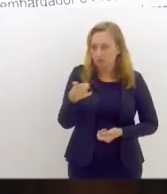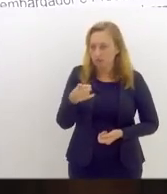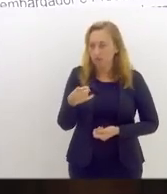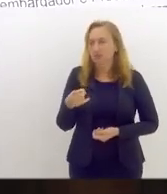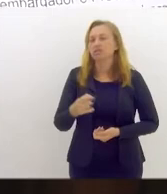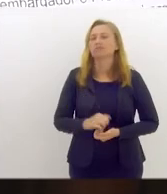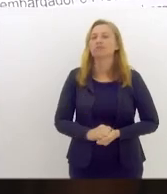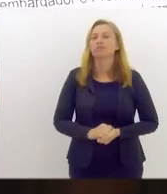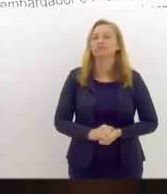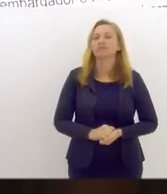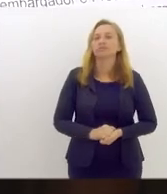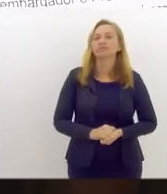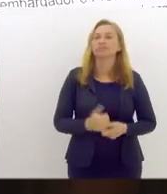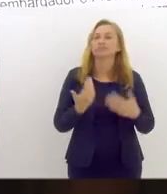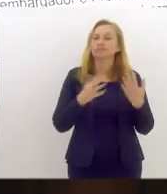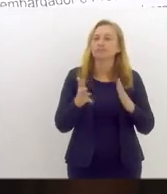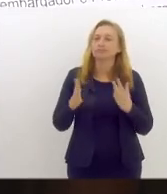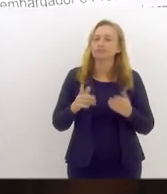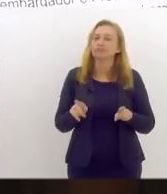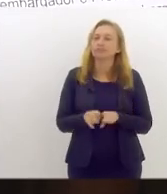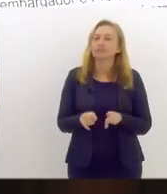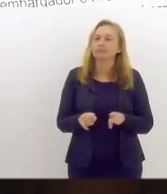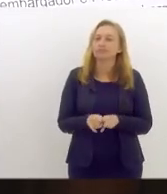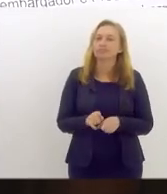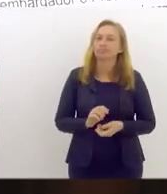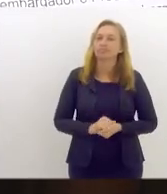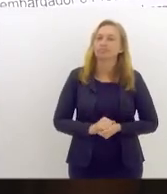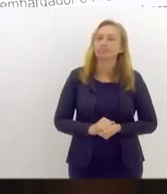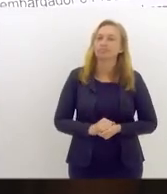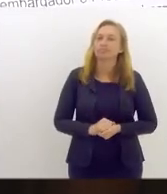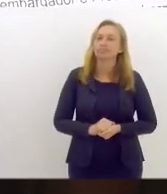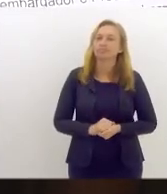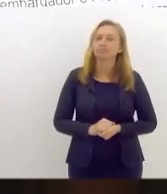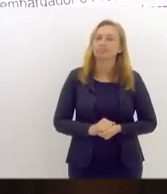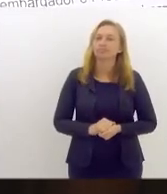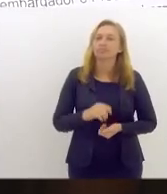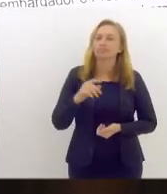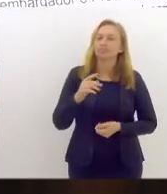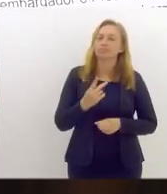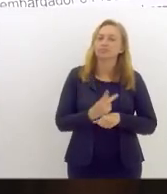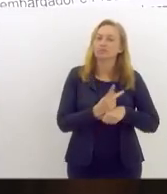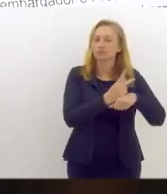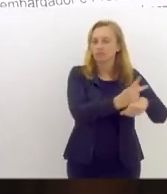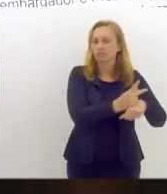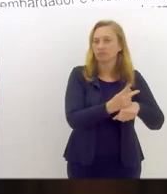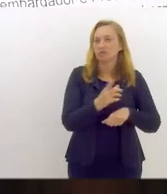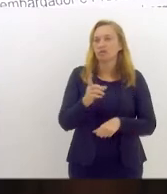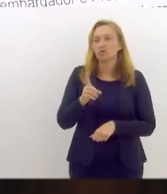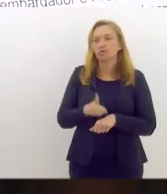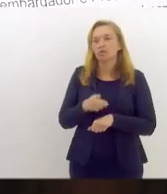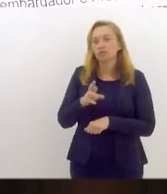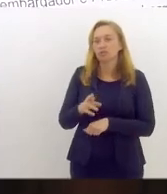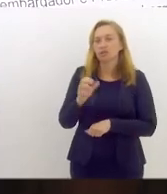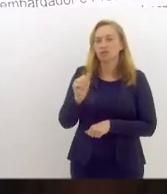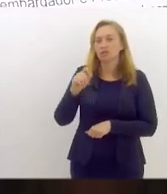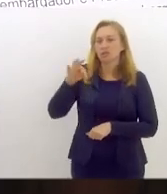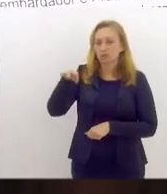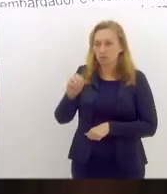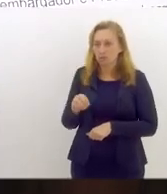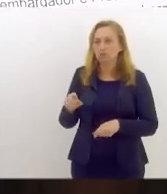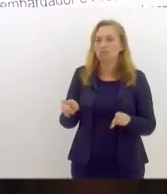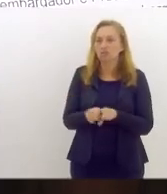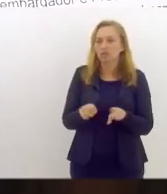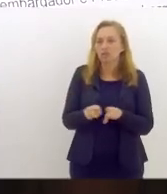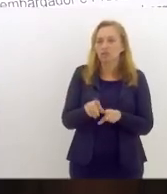também é parabenizo os pelos títulos de Benedito Dr Antônio luizio e o